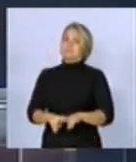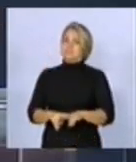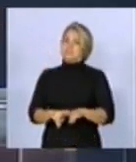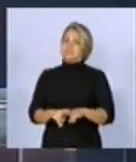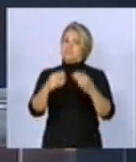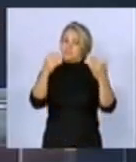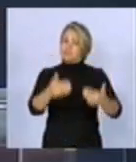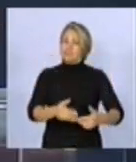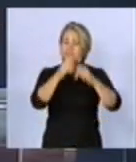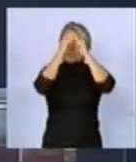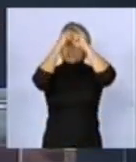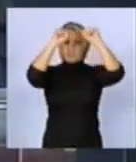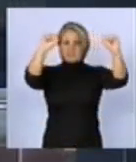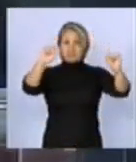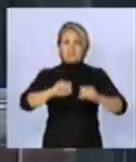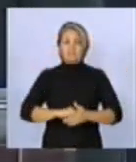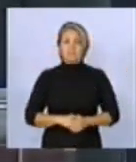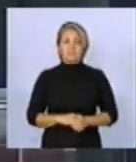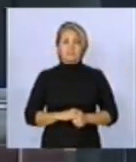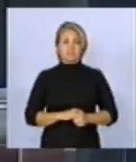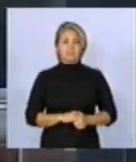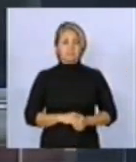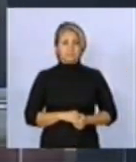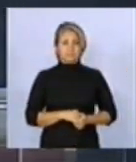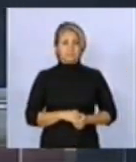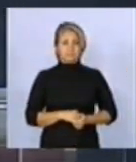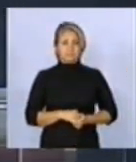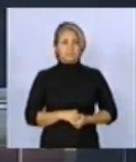TST gostaria que passasse o